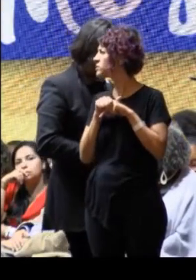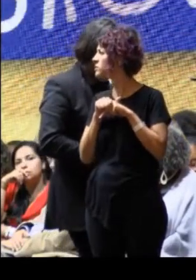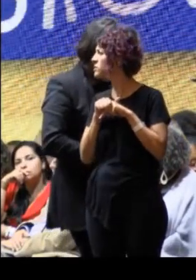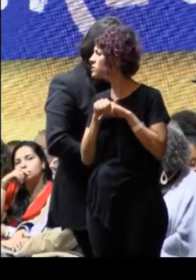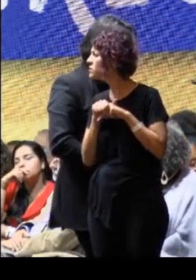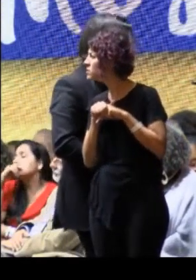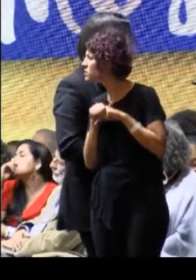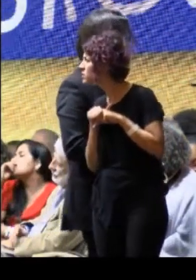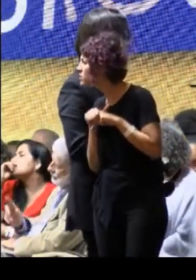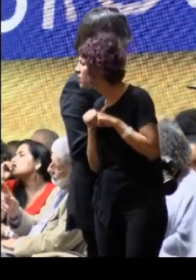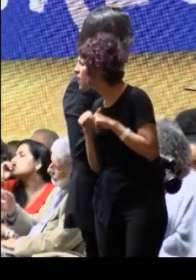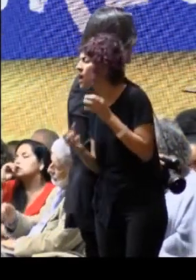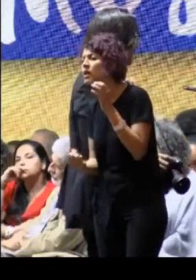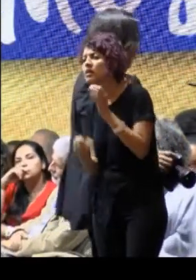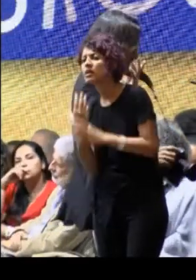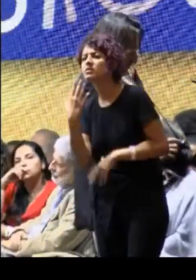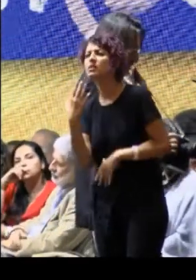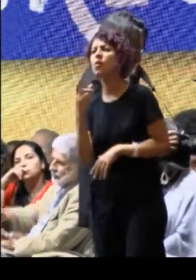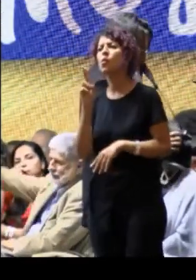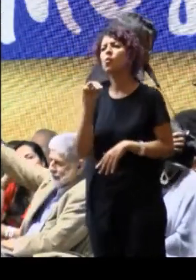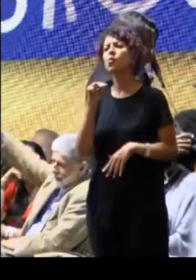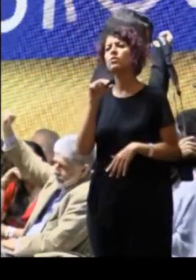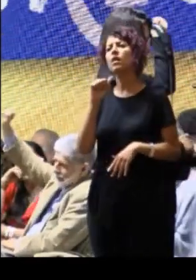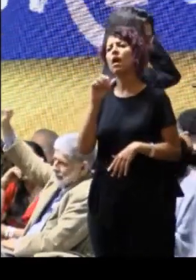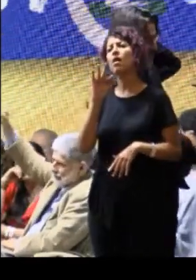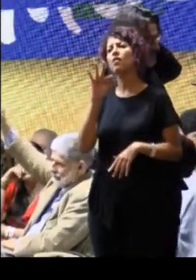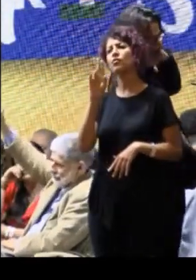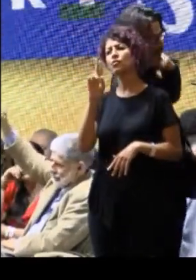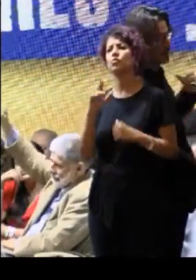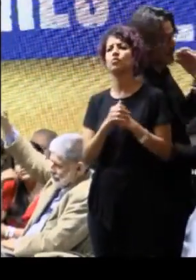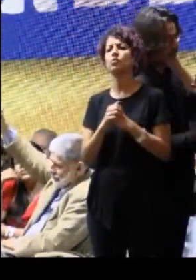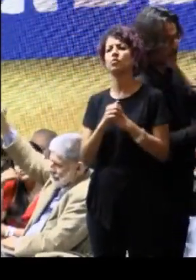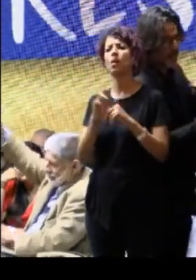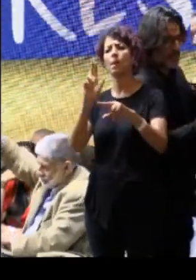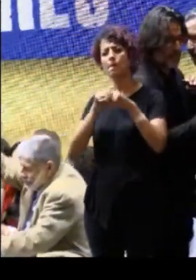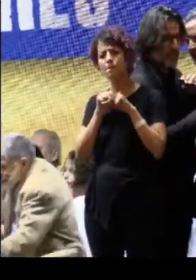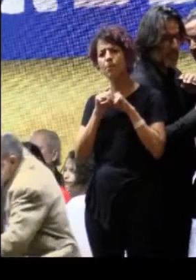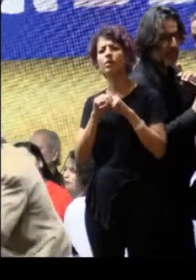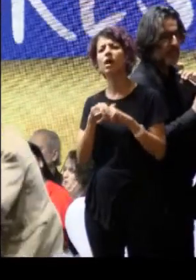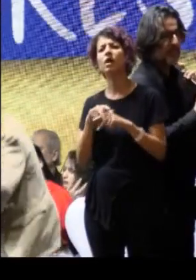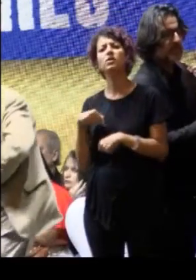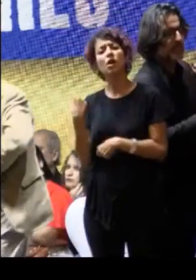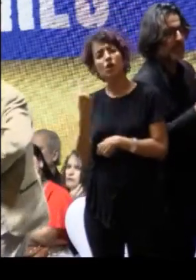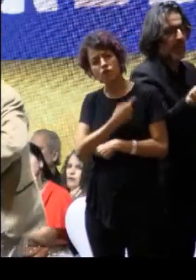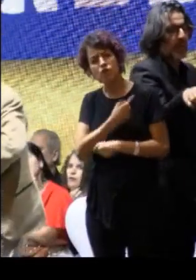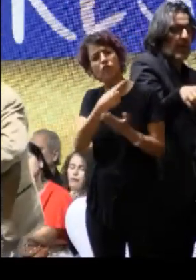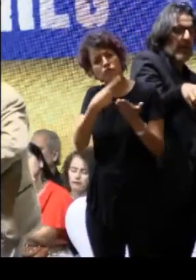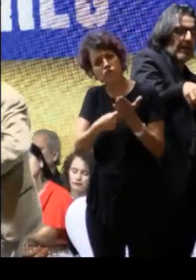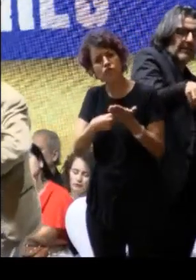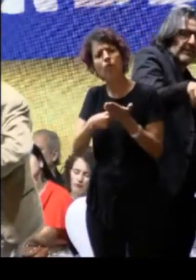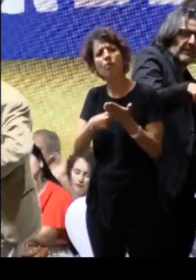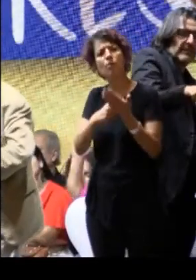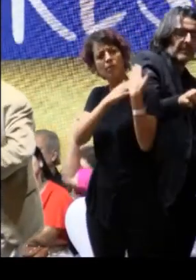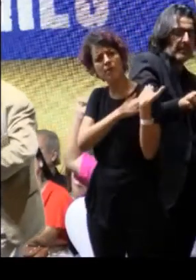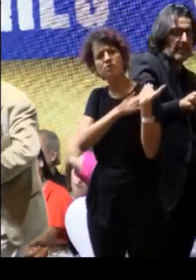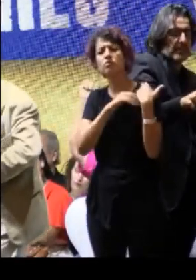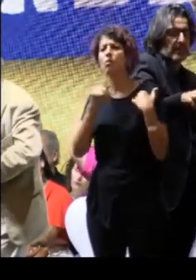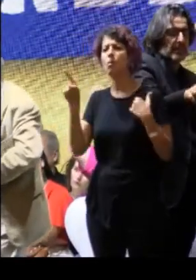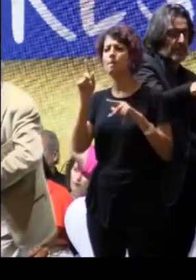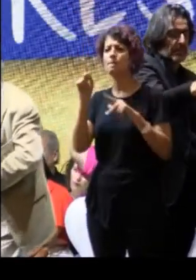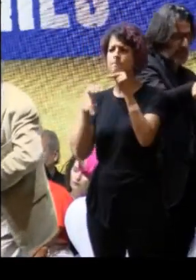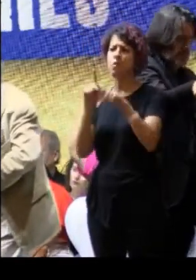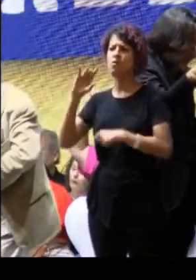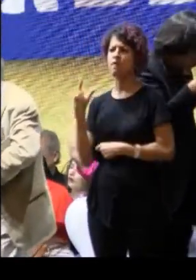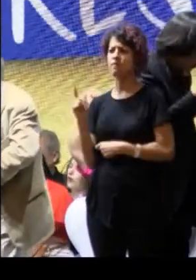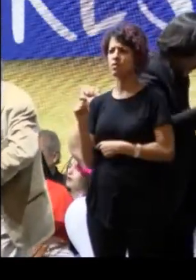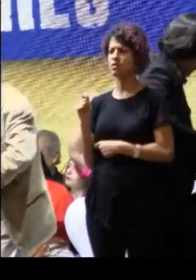aqui é por conta da criação da UNASUL. O que eles fizeram aqui é pelo nosso compromisso com o povo africano. O que eles